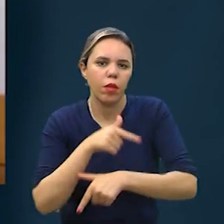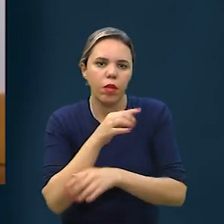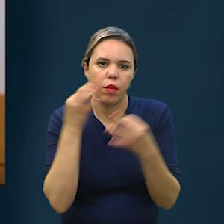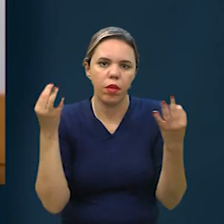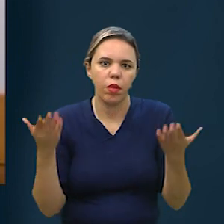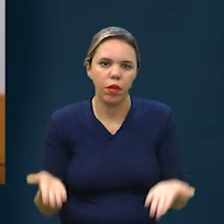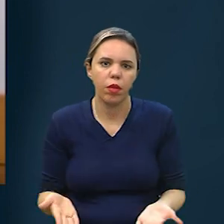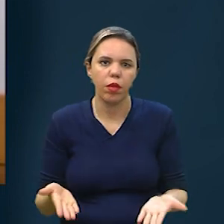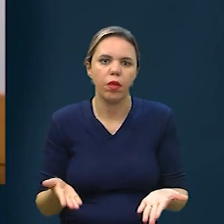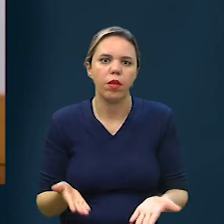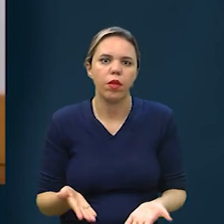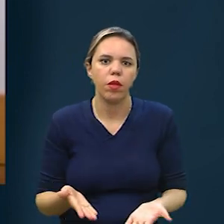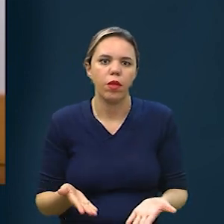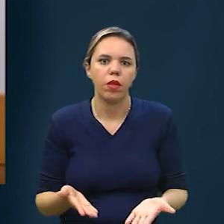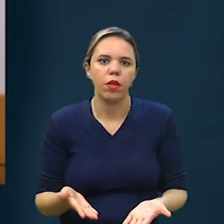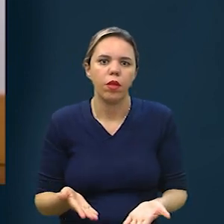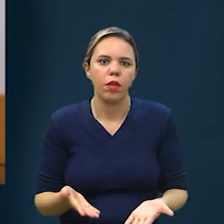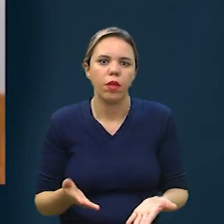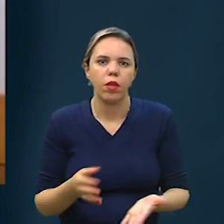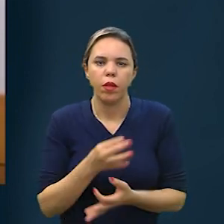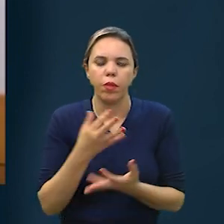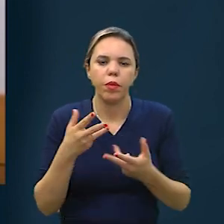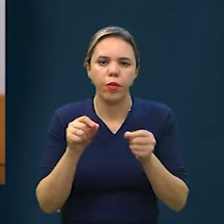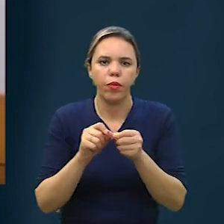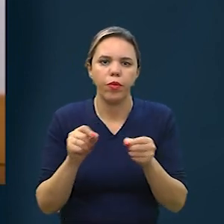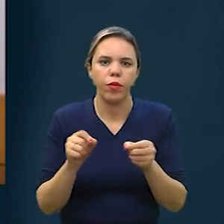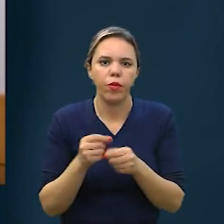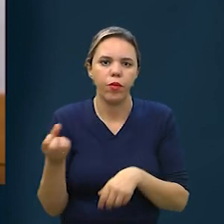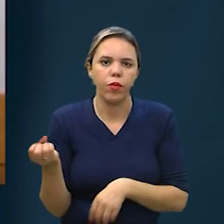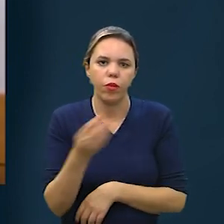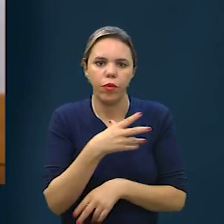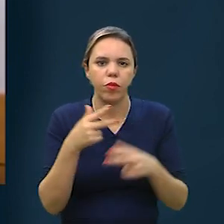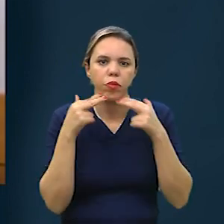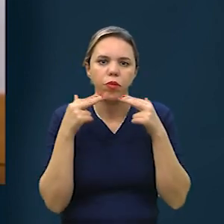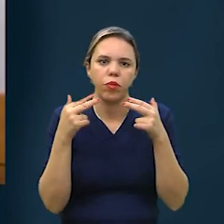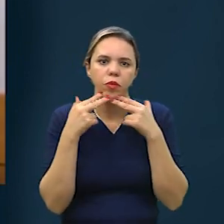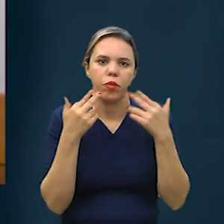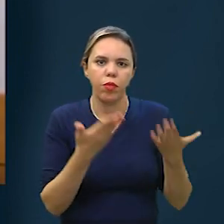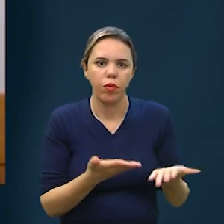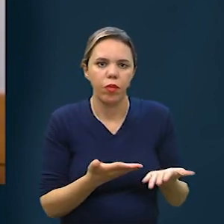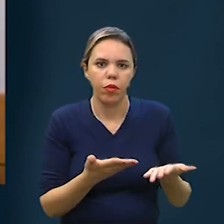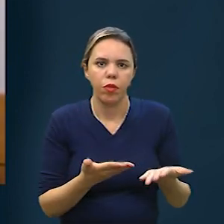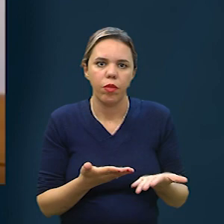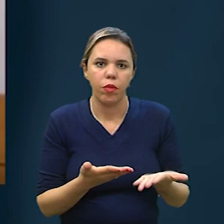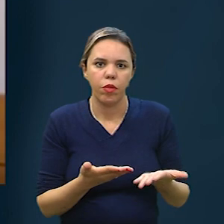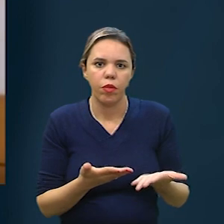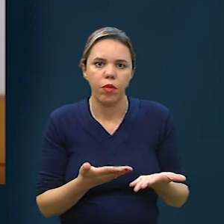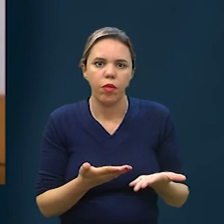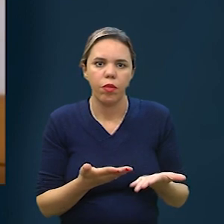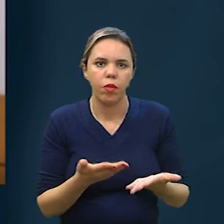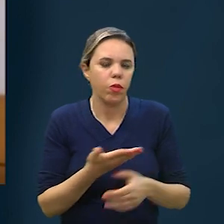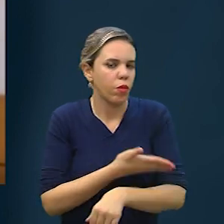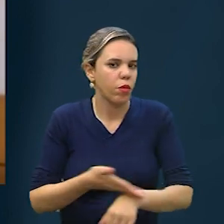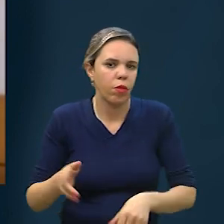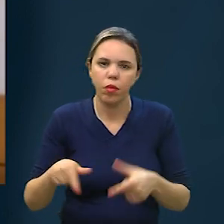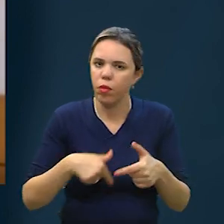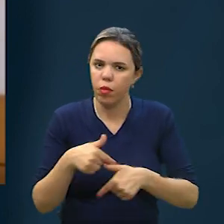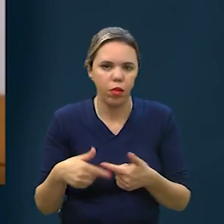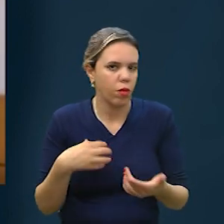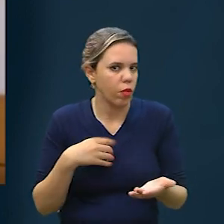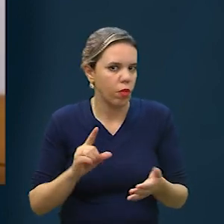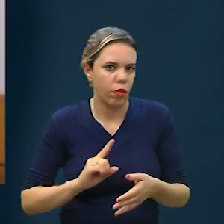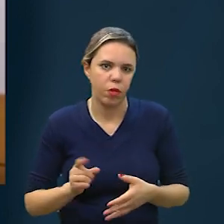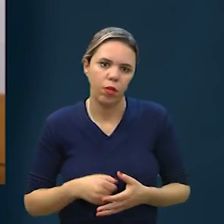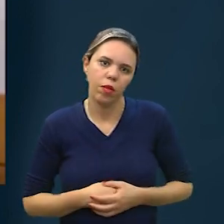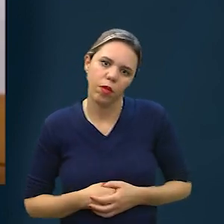trabalho com excelência. Para a gente foi algo assim fantástico, porque foi algo novo, né? Foi algo muito novo, nós não estávamos acostumados a trabalhar